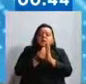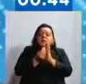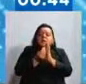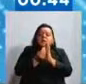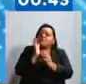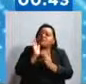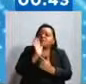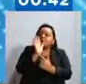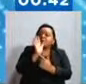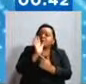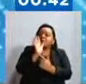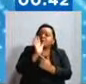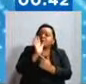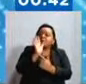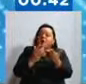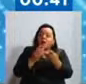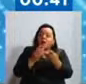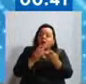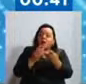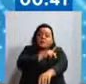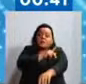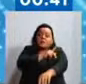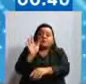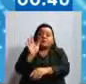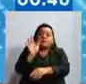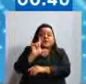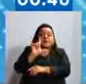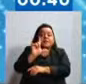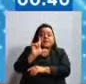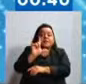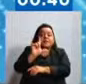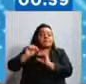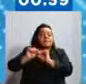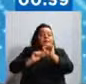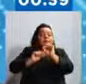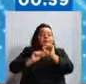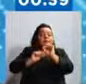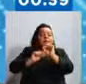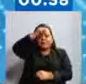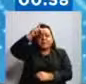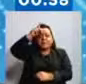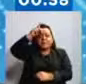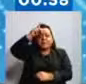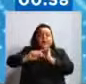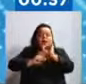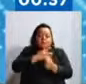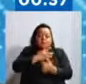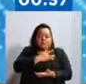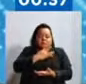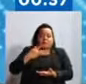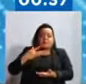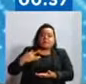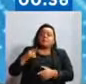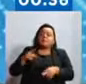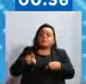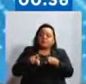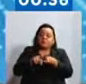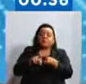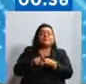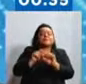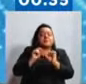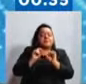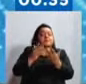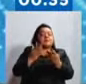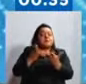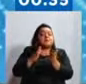federal. Como prefeito de Porto Velho, além de dar essa estrutura para Porto Velho na área da saúde, nós vamos também contratar